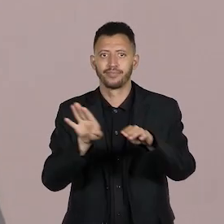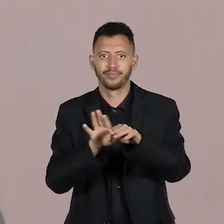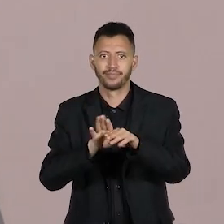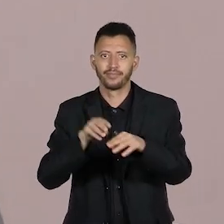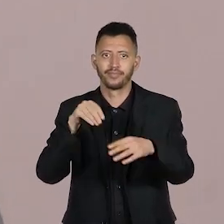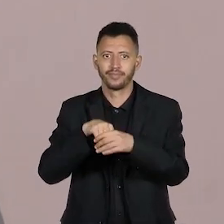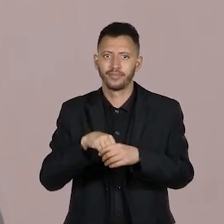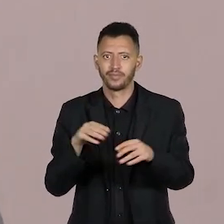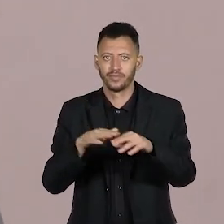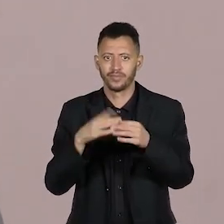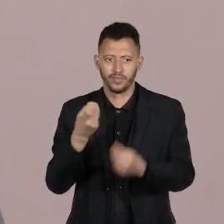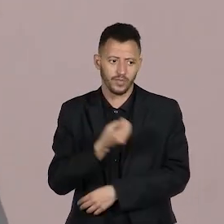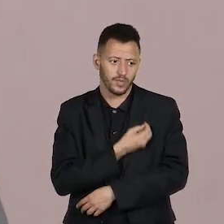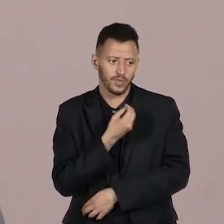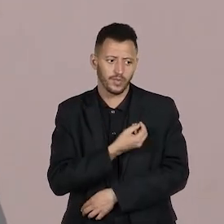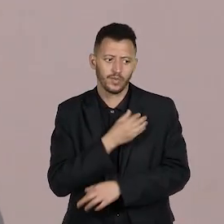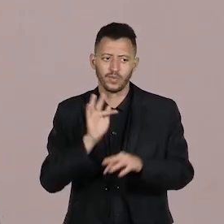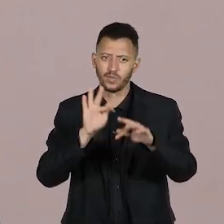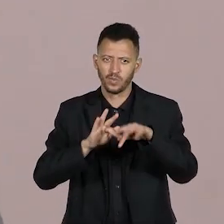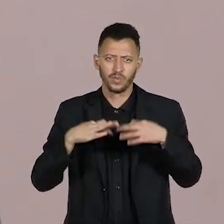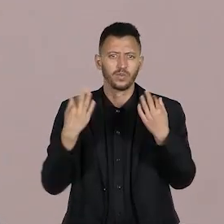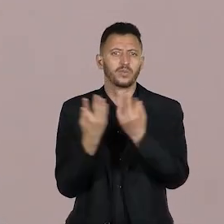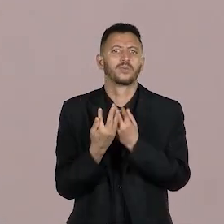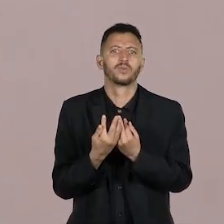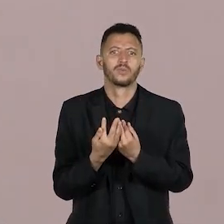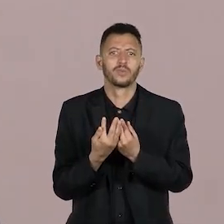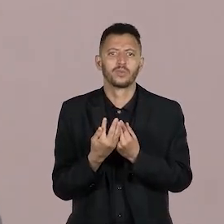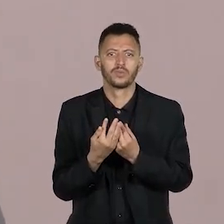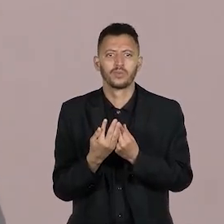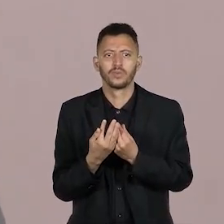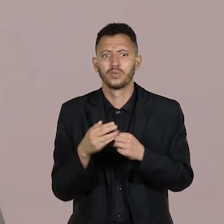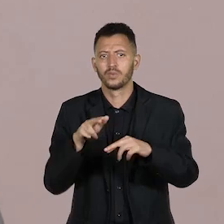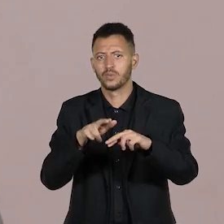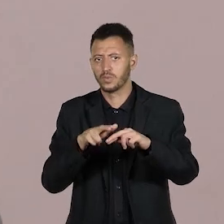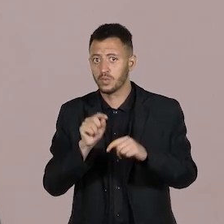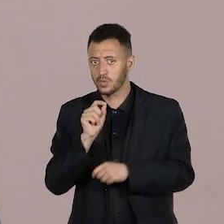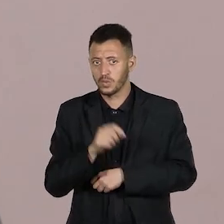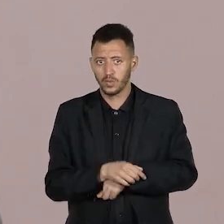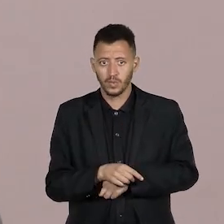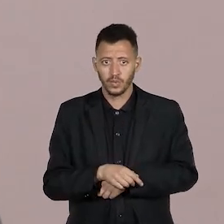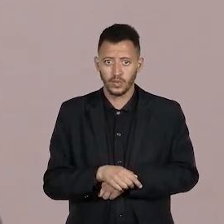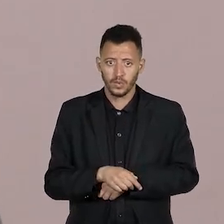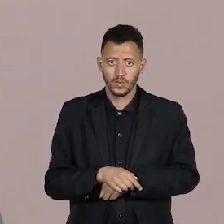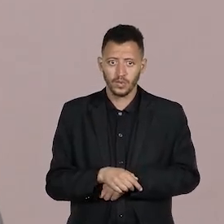acabam afetando a convivência familiar e com isso